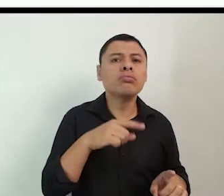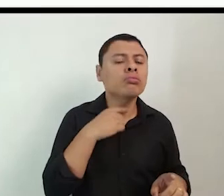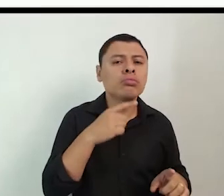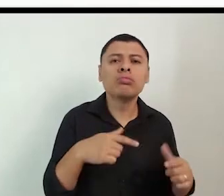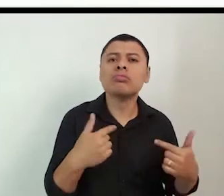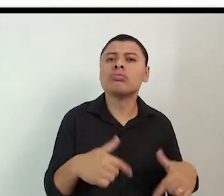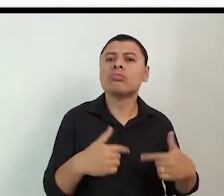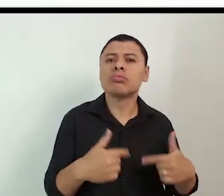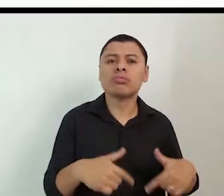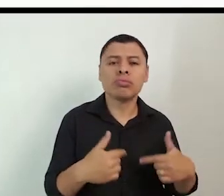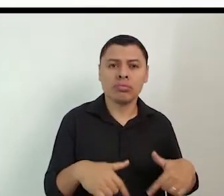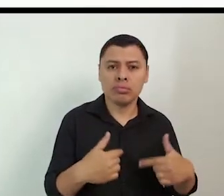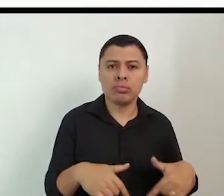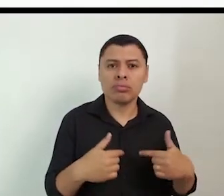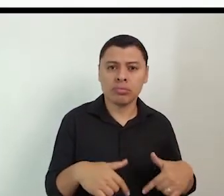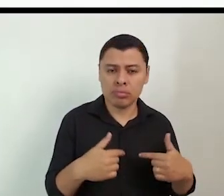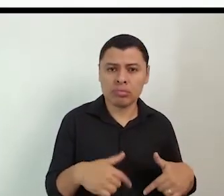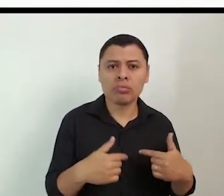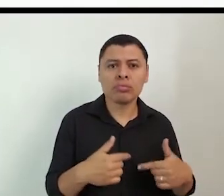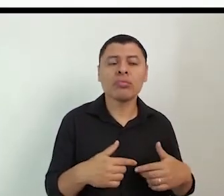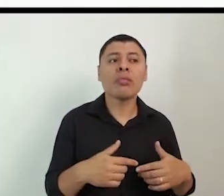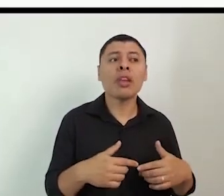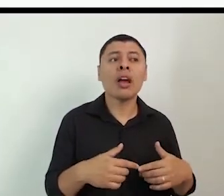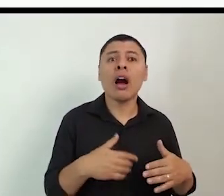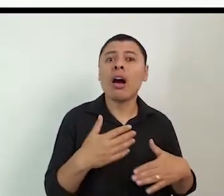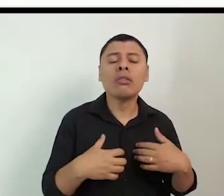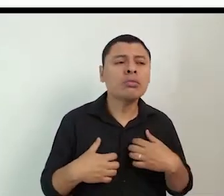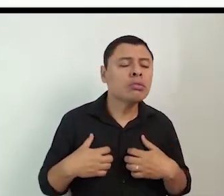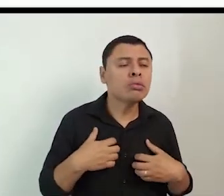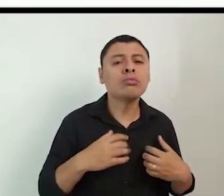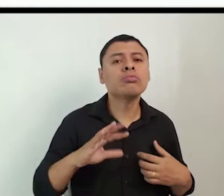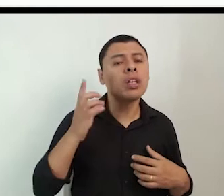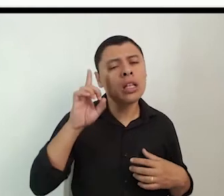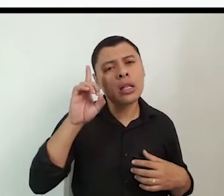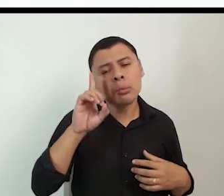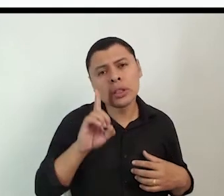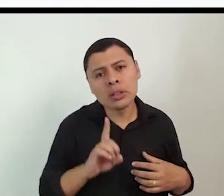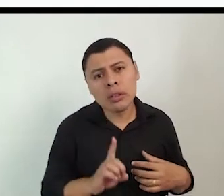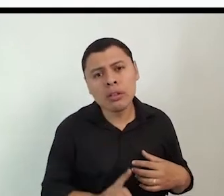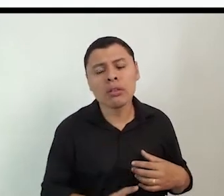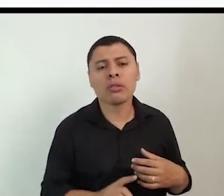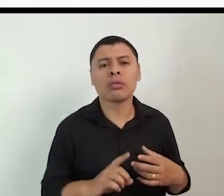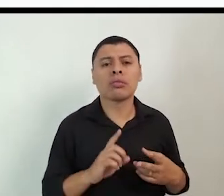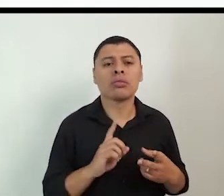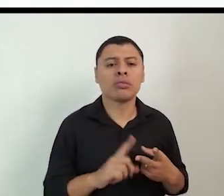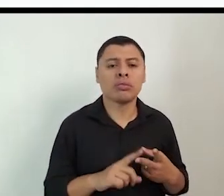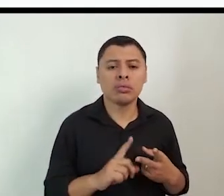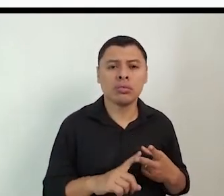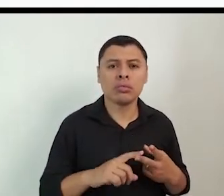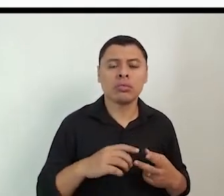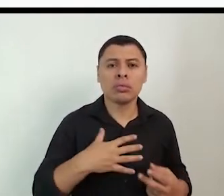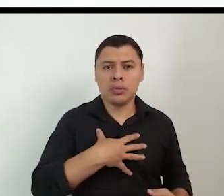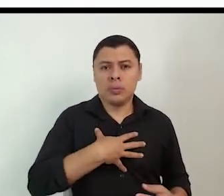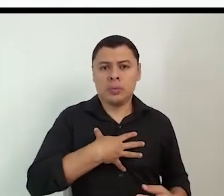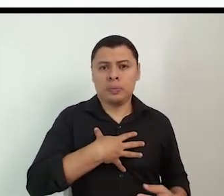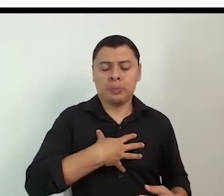a presença de depressão, né? A presença de depressão, a presença de taxas de suicídio muito maior